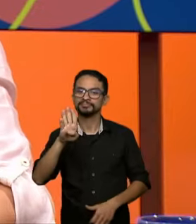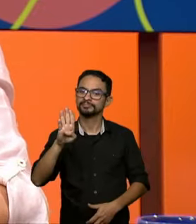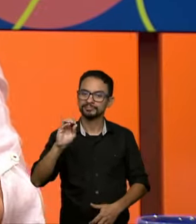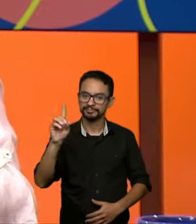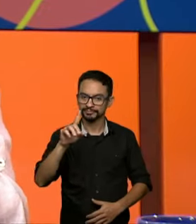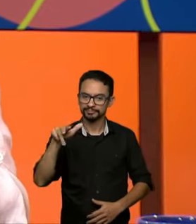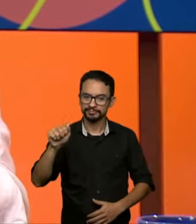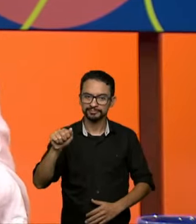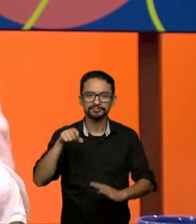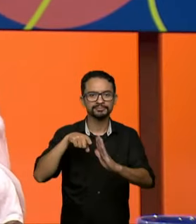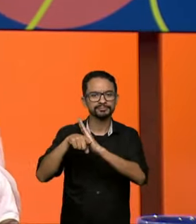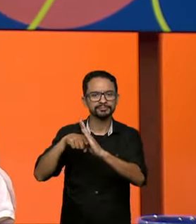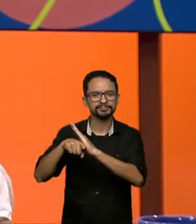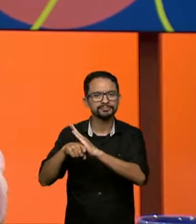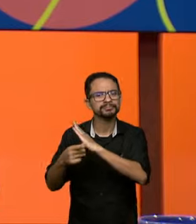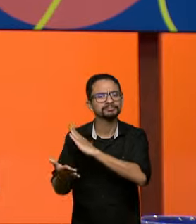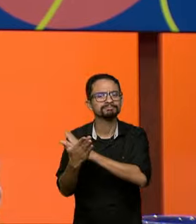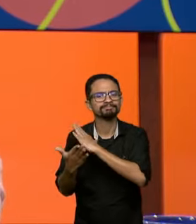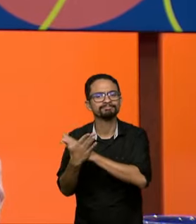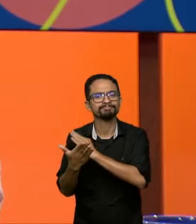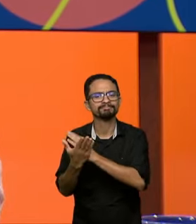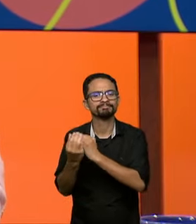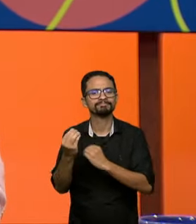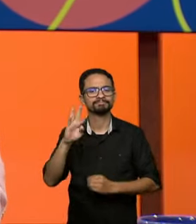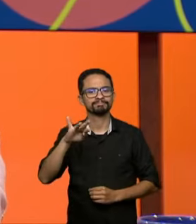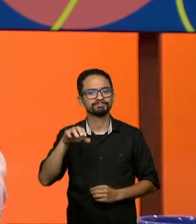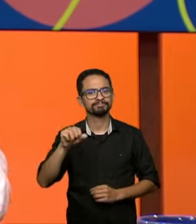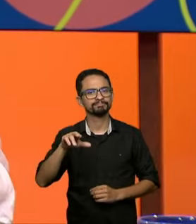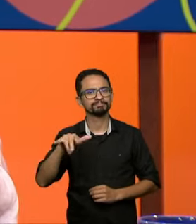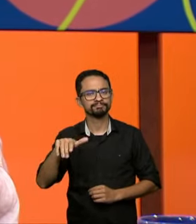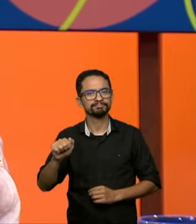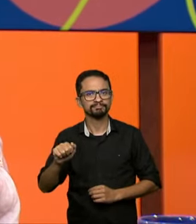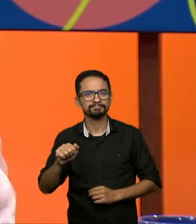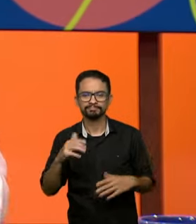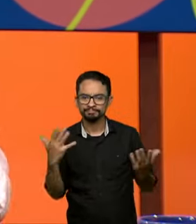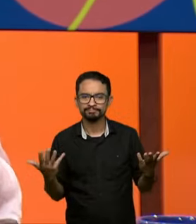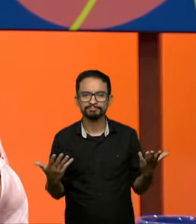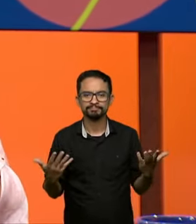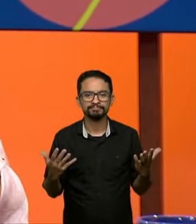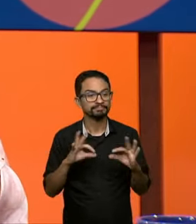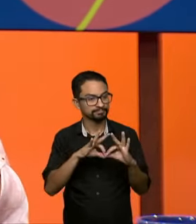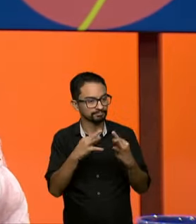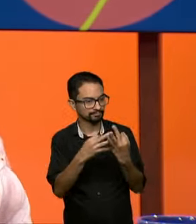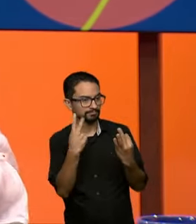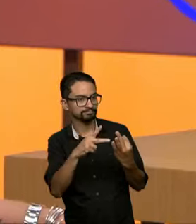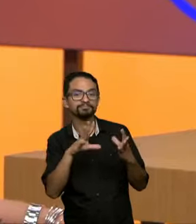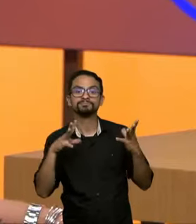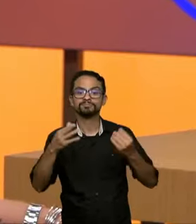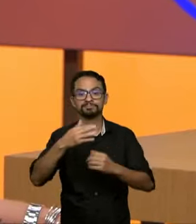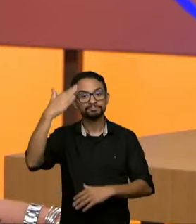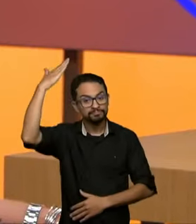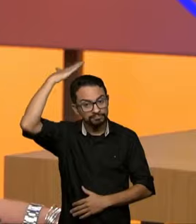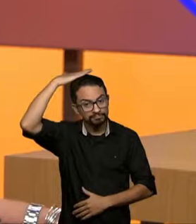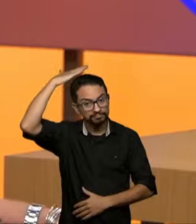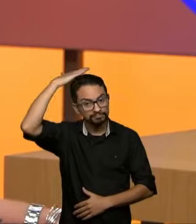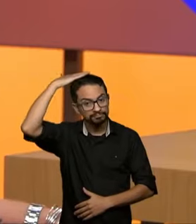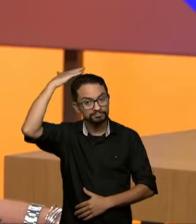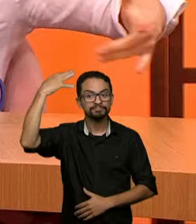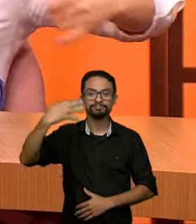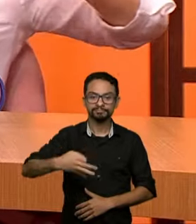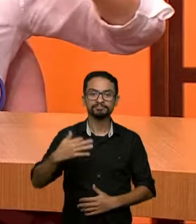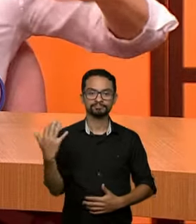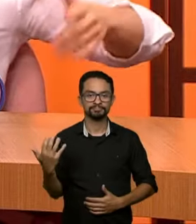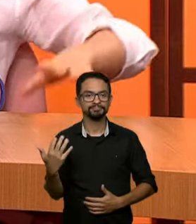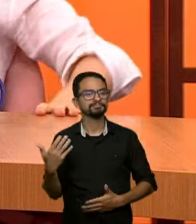fiz pesquisa. Sabe quem me ajudou muito? A Thaís Gullin. Sim. Porque é a família dela é toda do Paraná. Ela me botou pra falar com